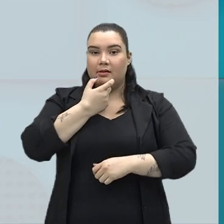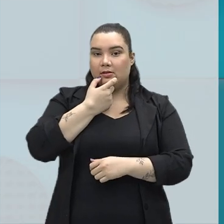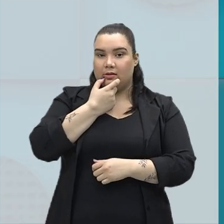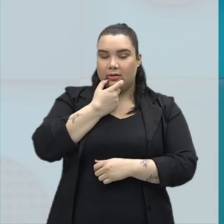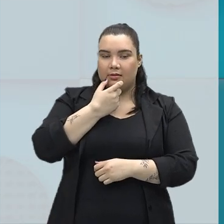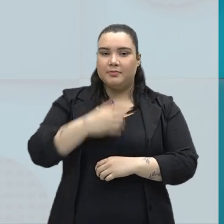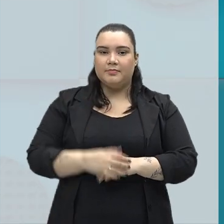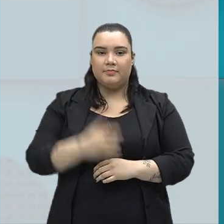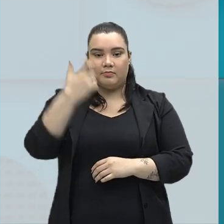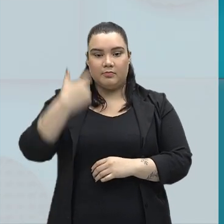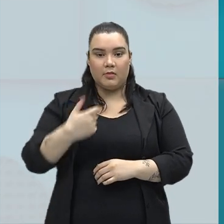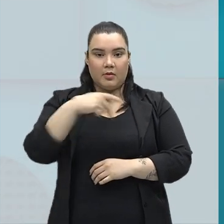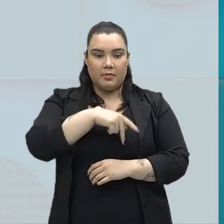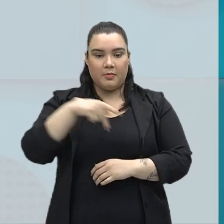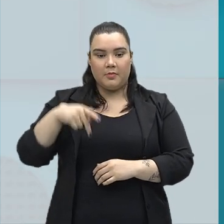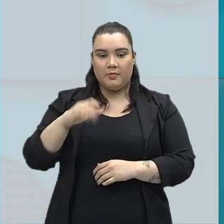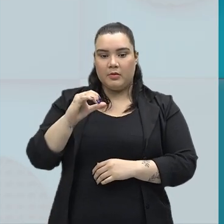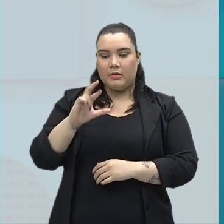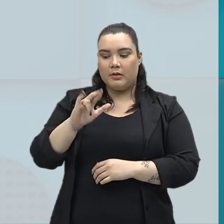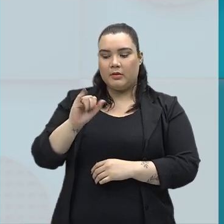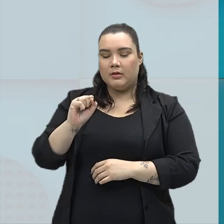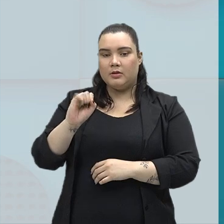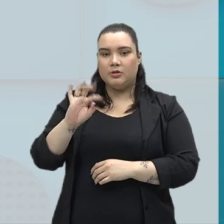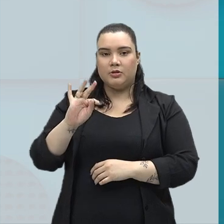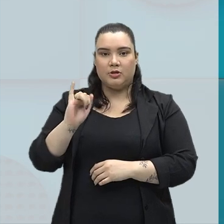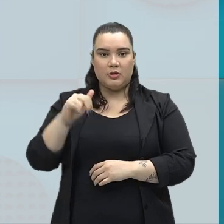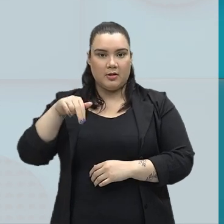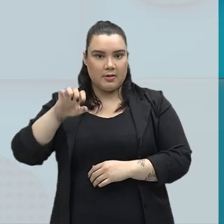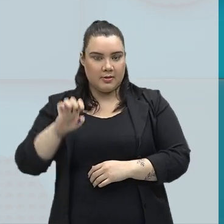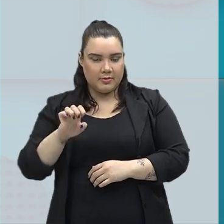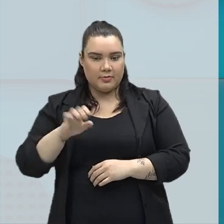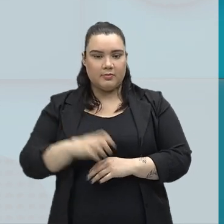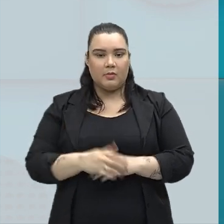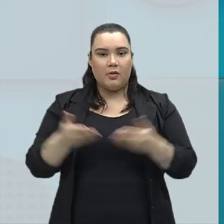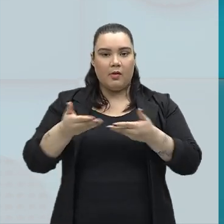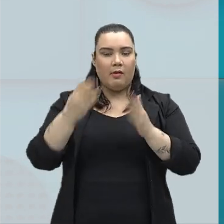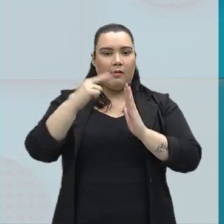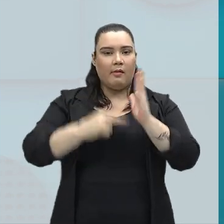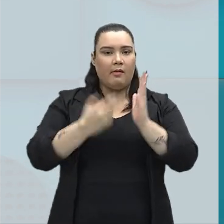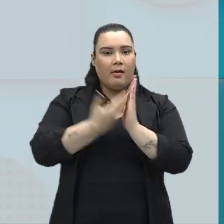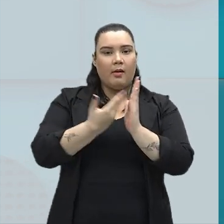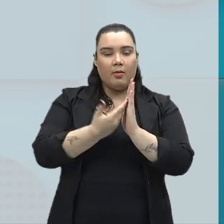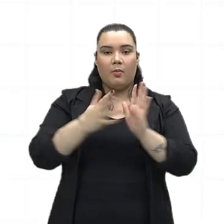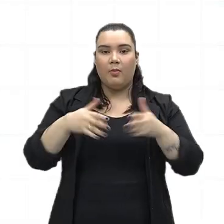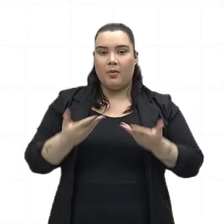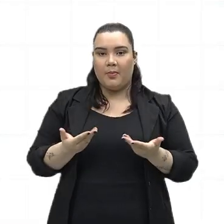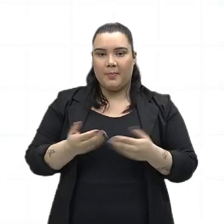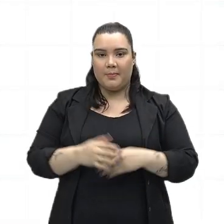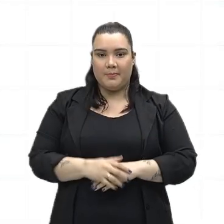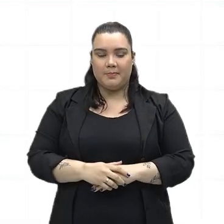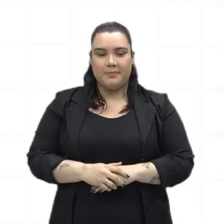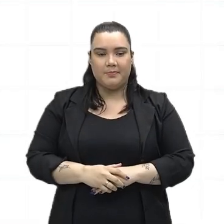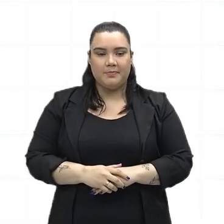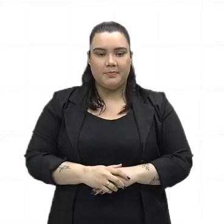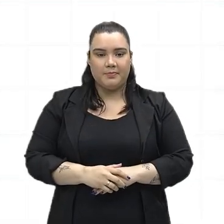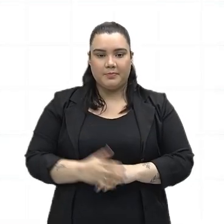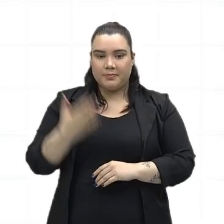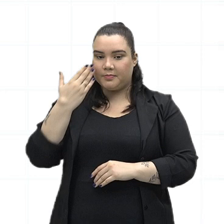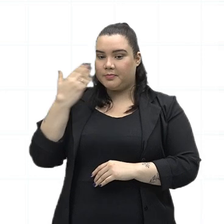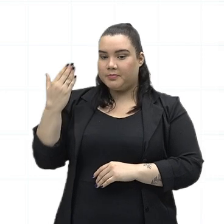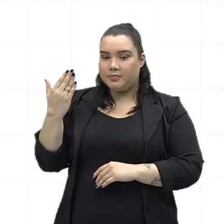sou a professora Cristiane Mourão. Vamos conferir a aula? Let's go! A